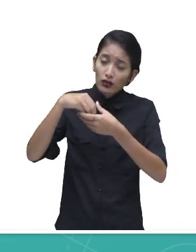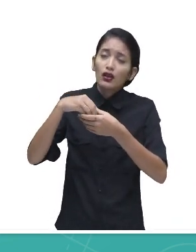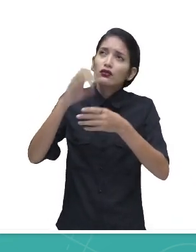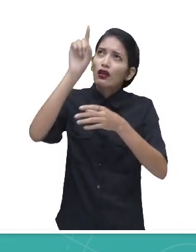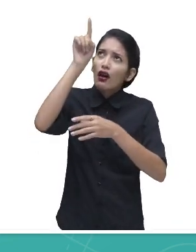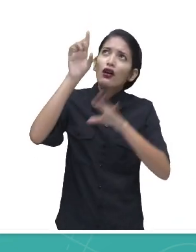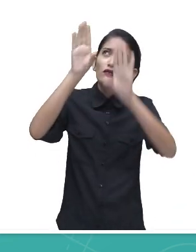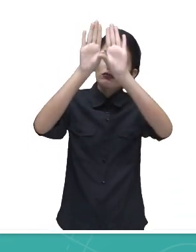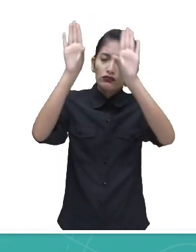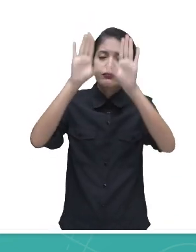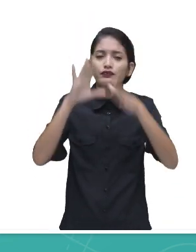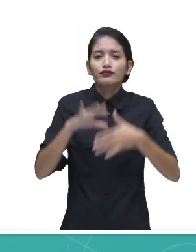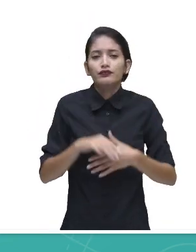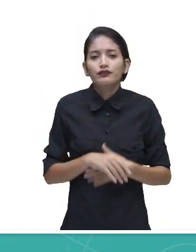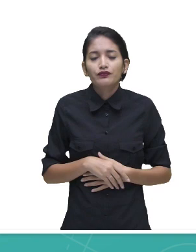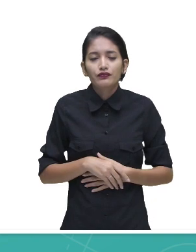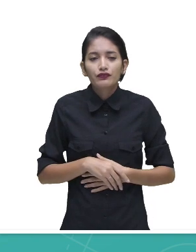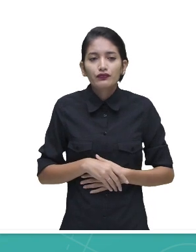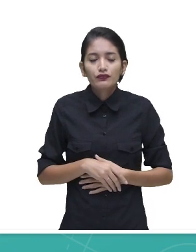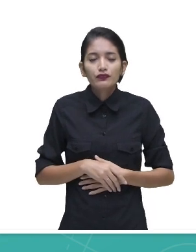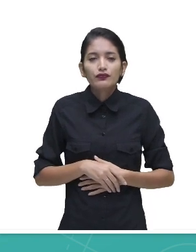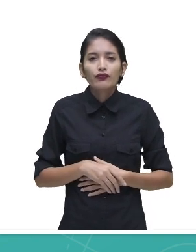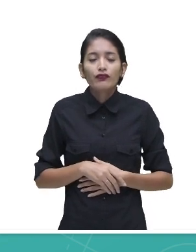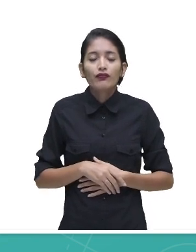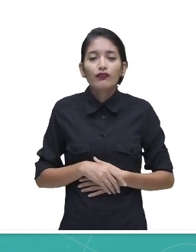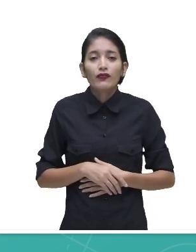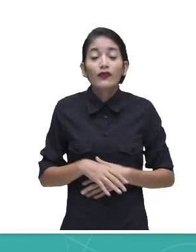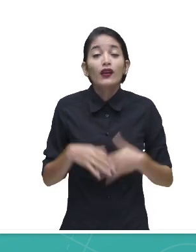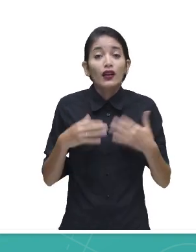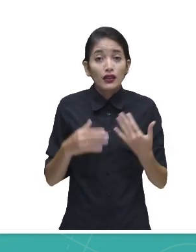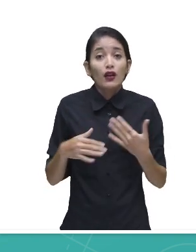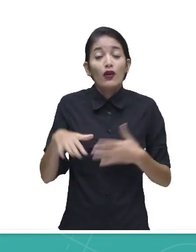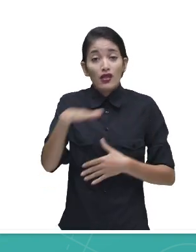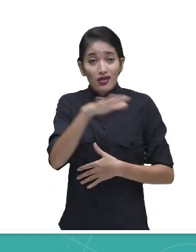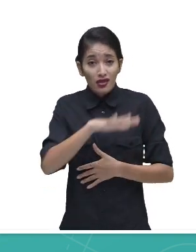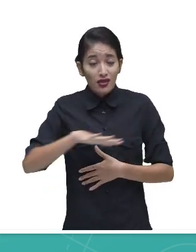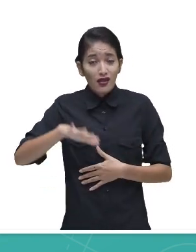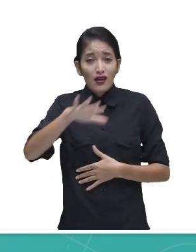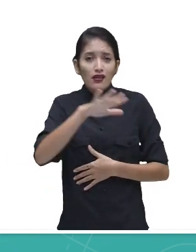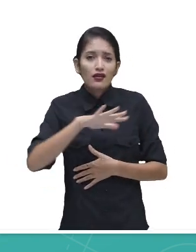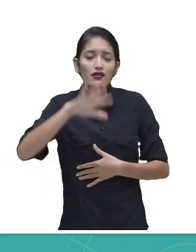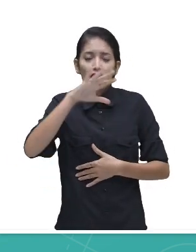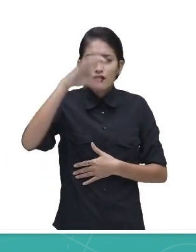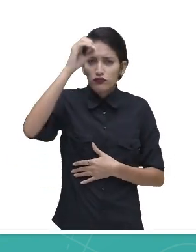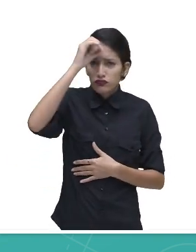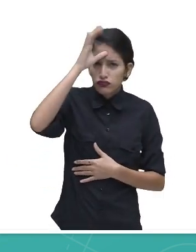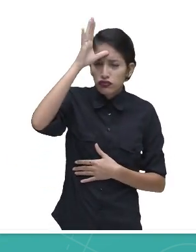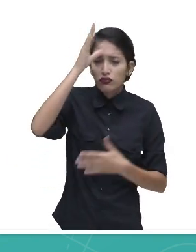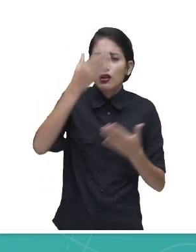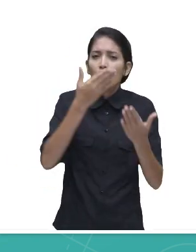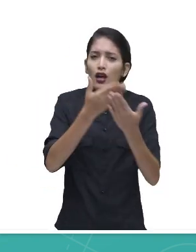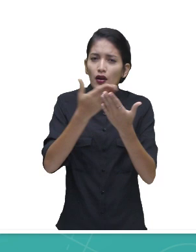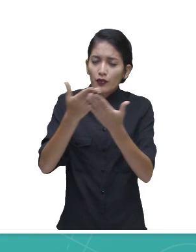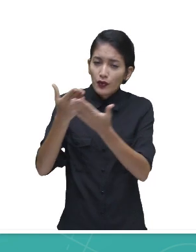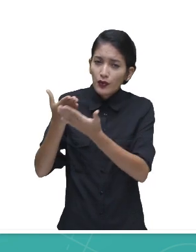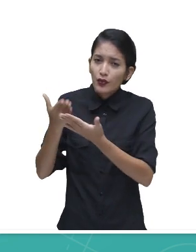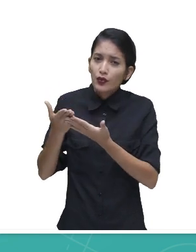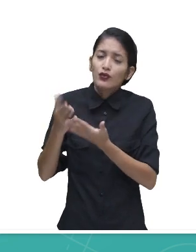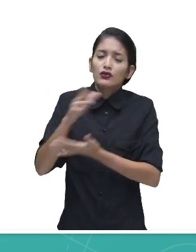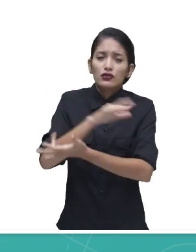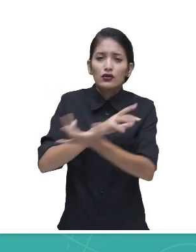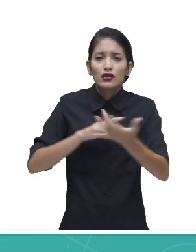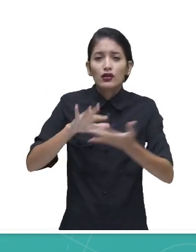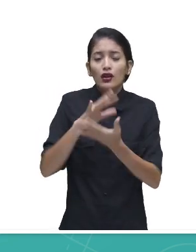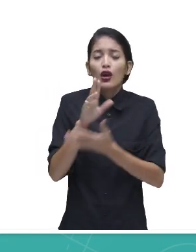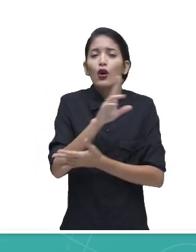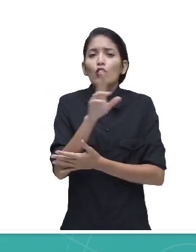nós, certo? E a esse campo do conhecimento que estuda o universo, a gente chama